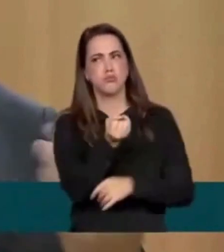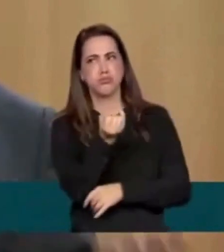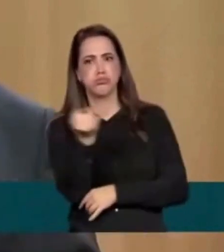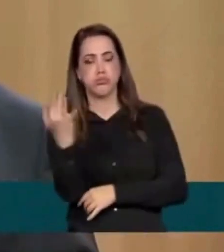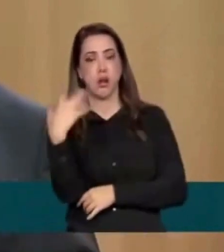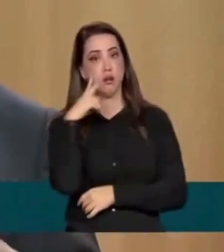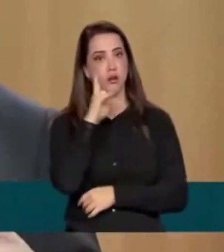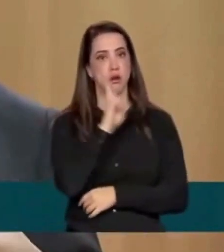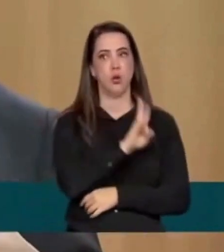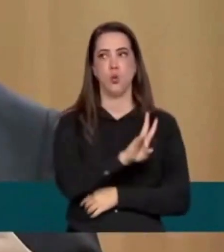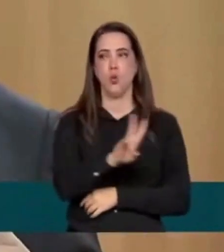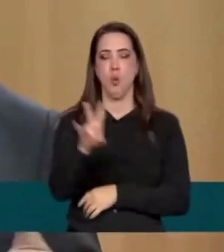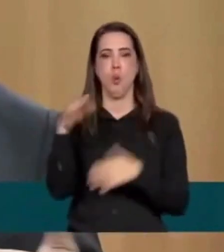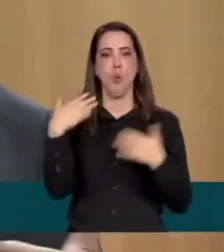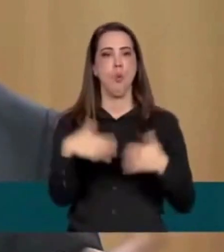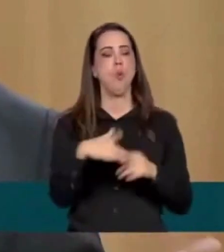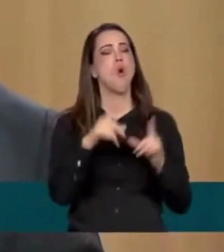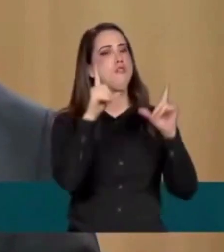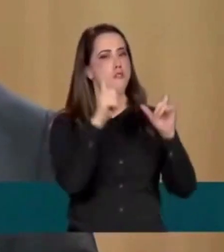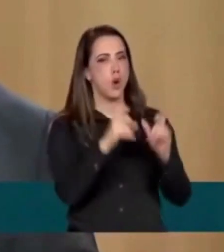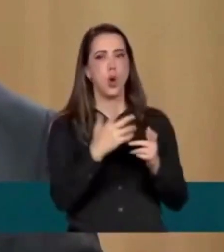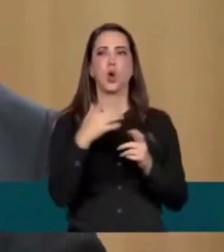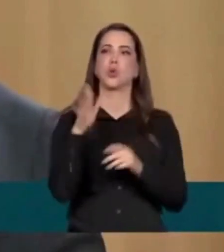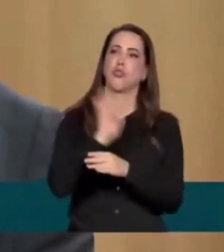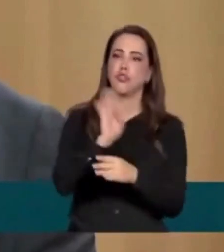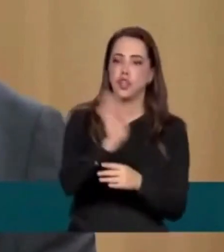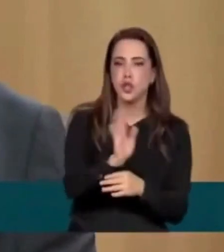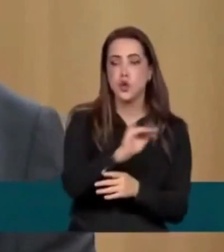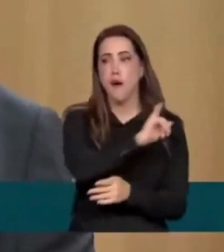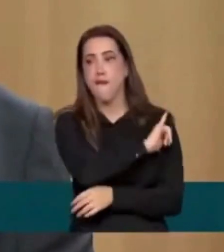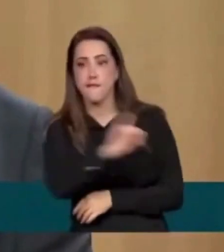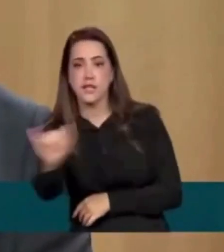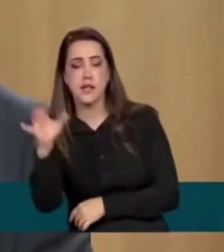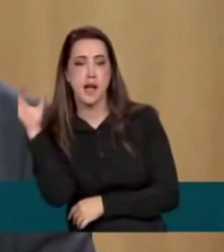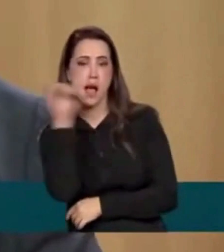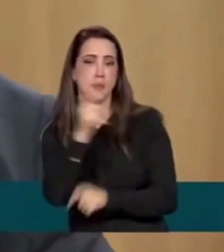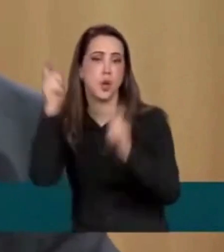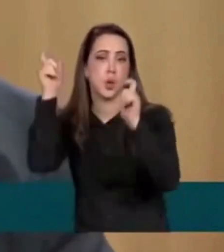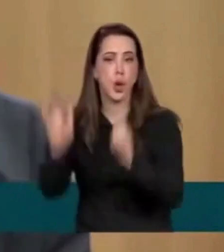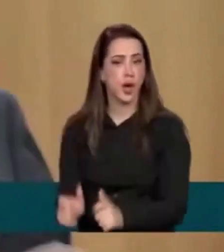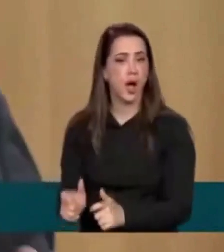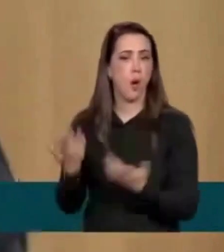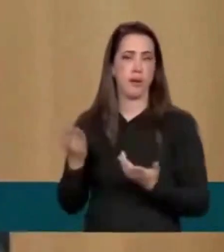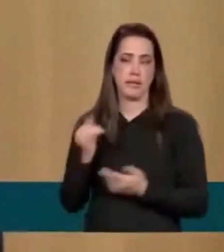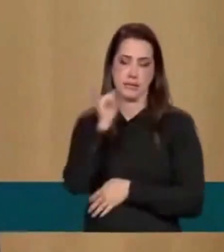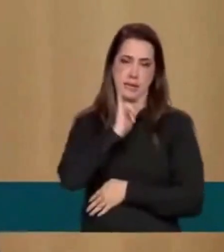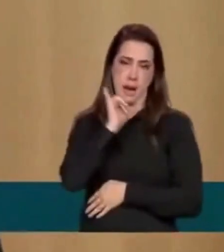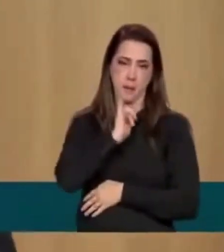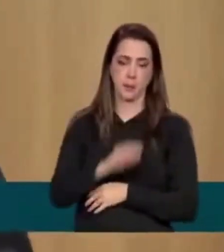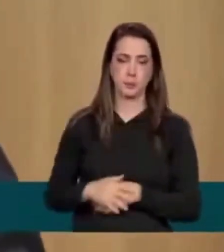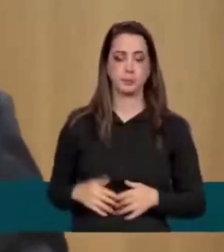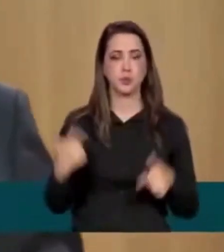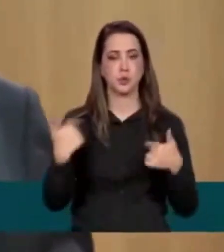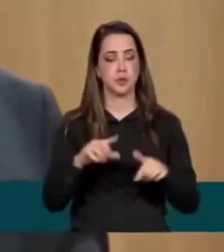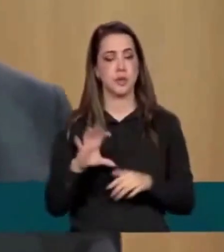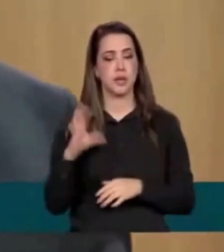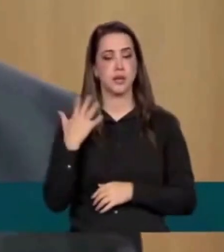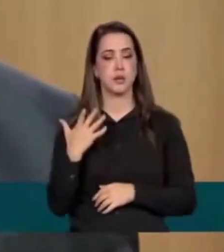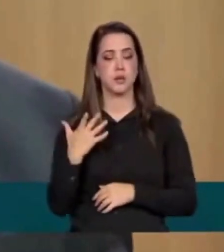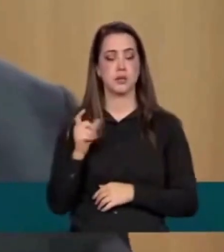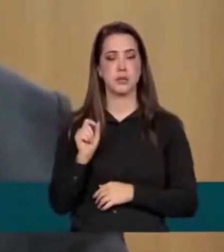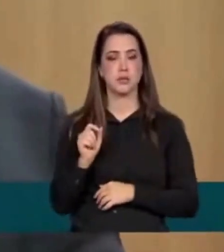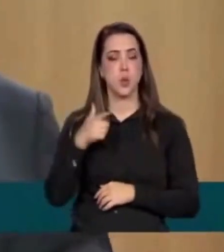essas postagens, são imediatamente comunicadas às autoridades locais. Dou um exemplo de uma operação que